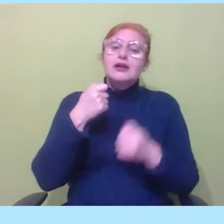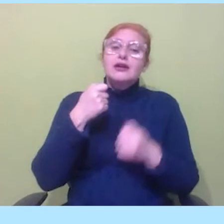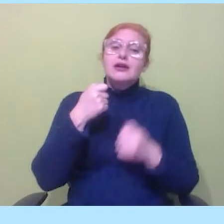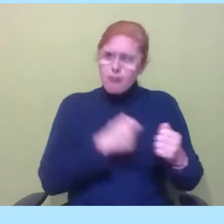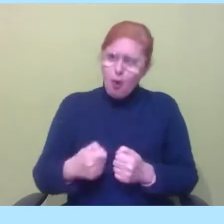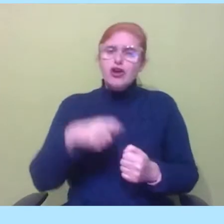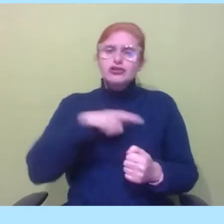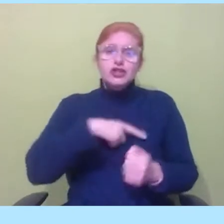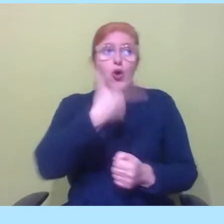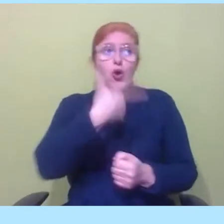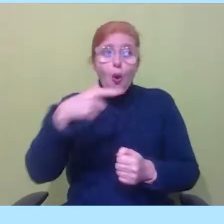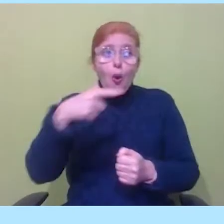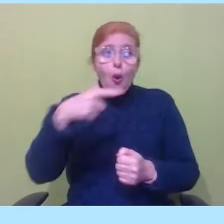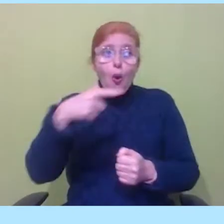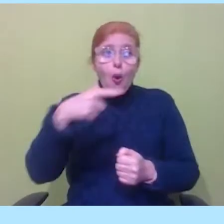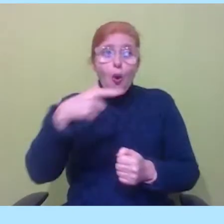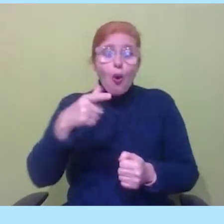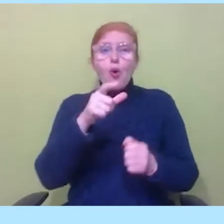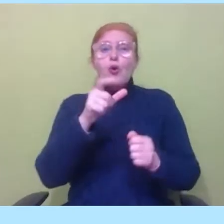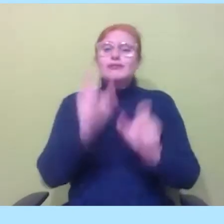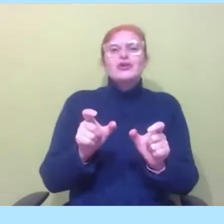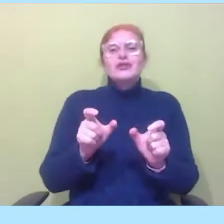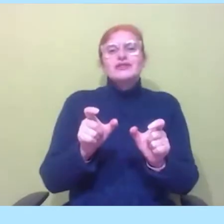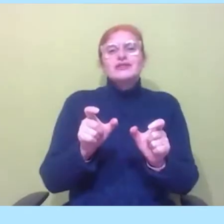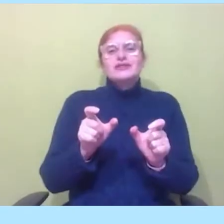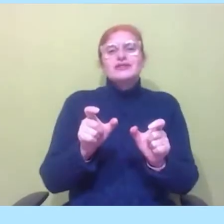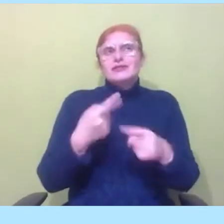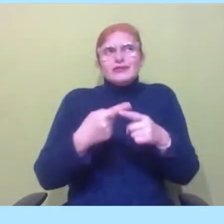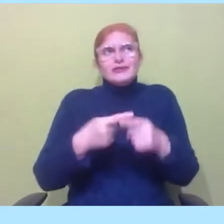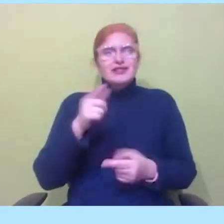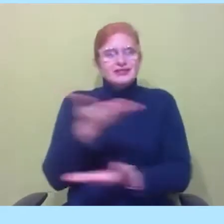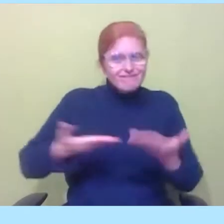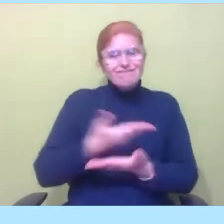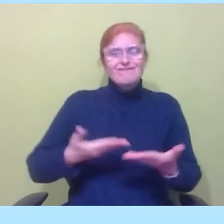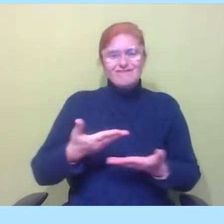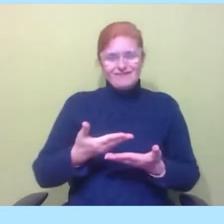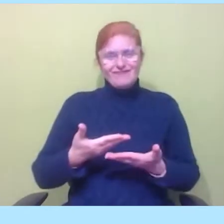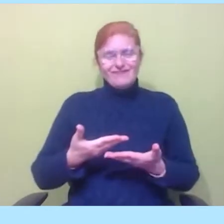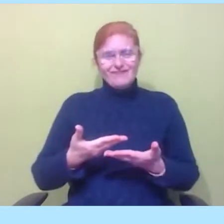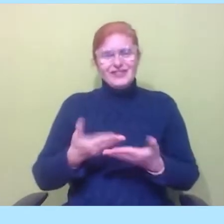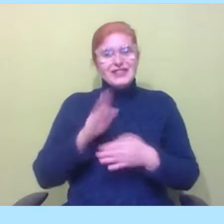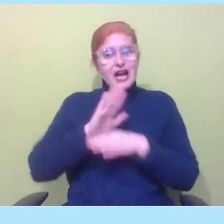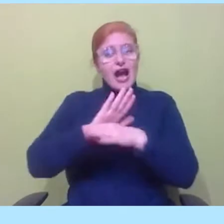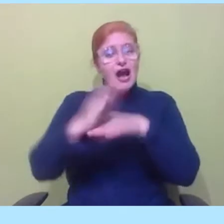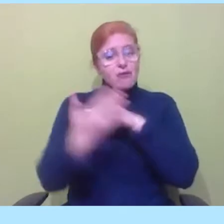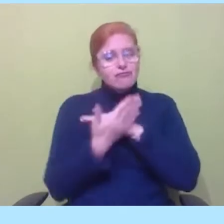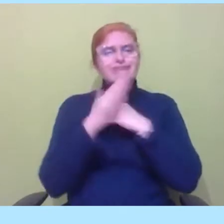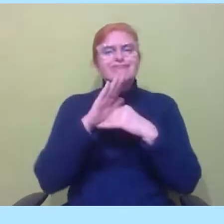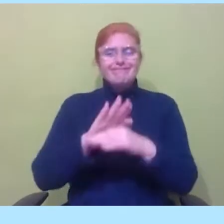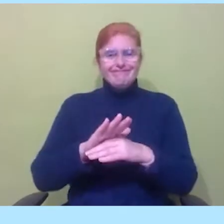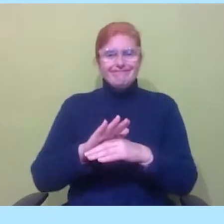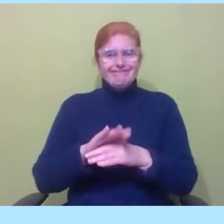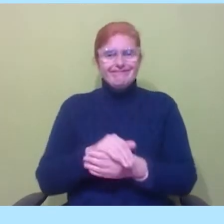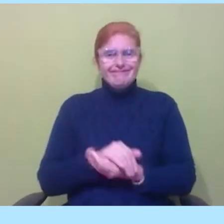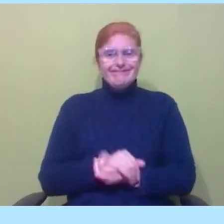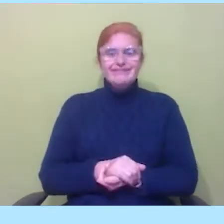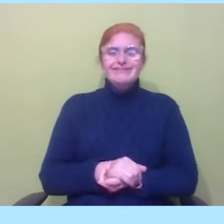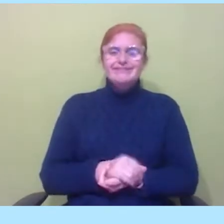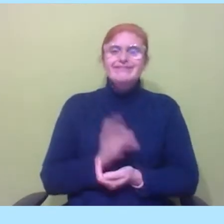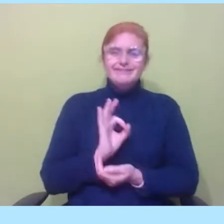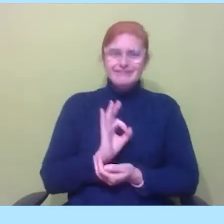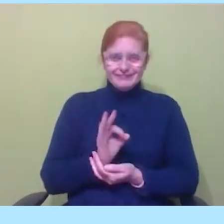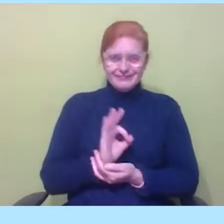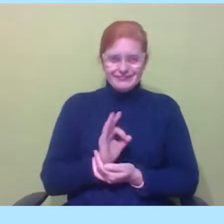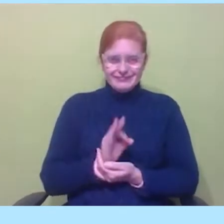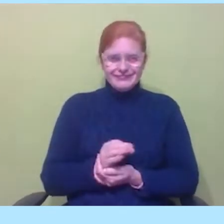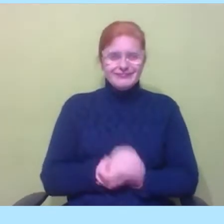consegue e vice-versa, eu acho que é isso. Sim. Até te interromper aqui, que no chat aqui está